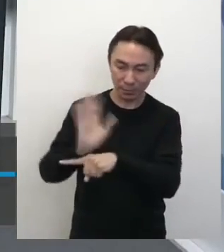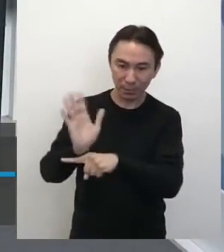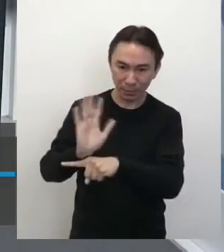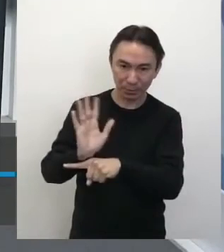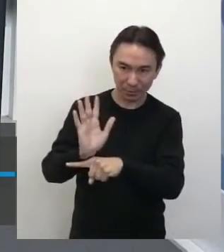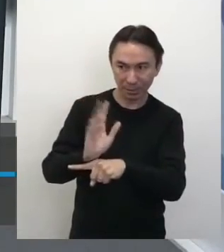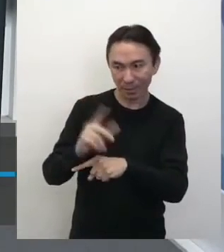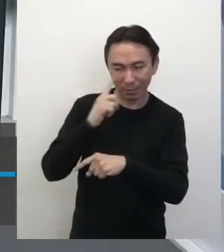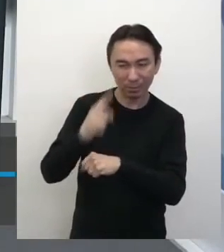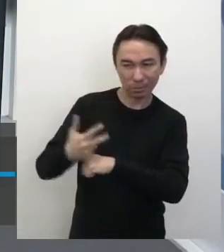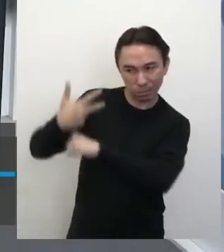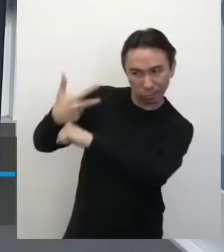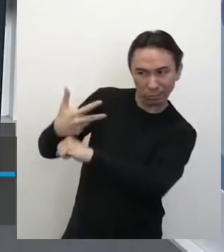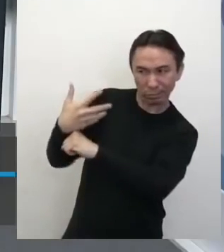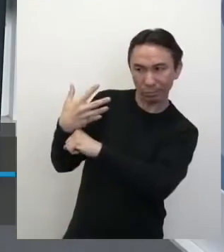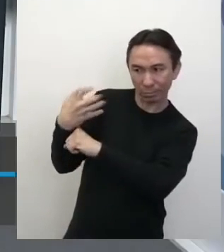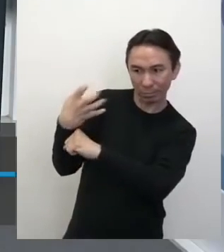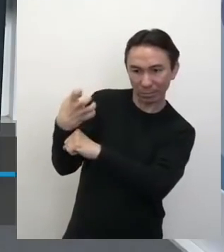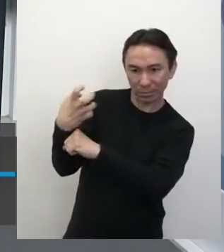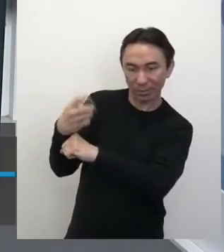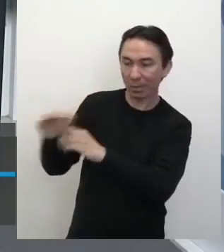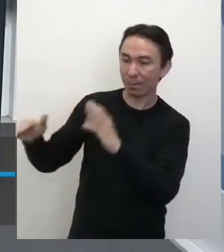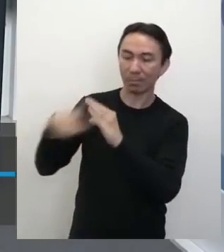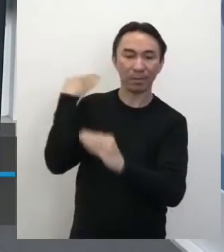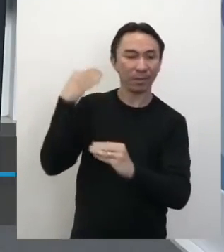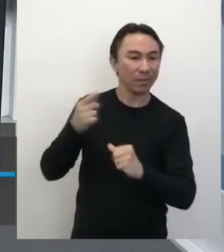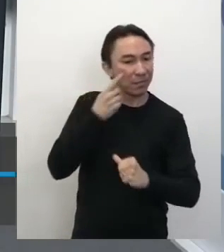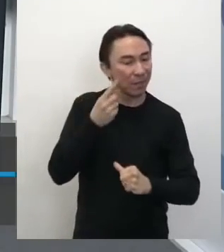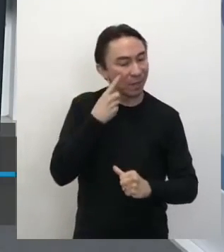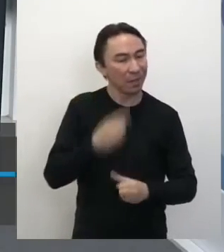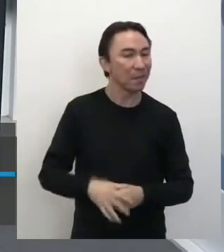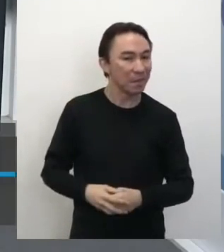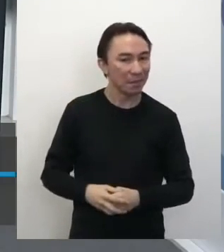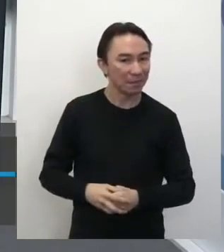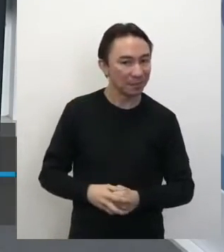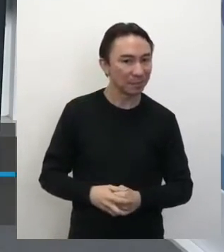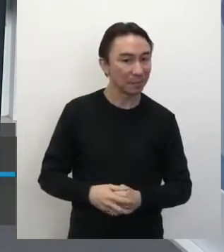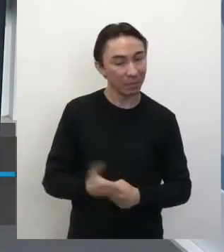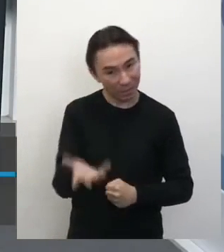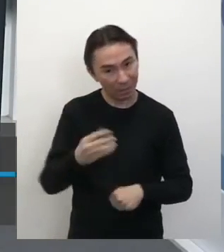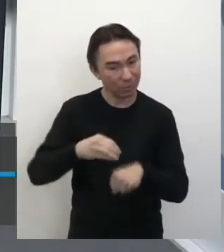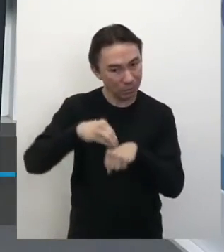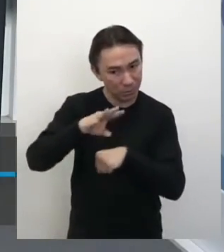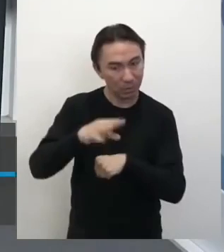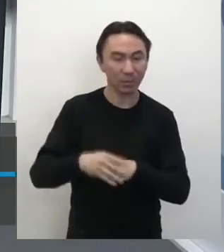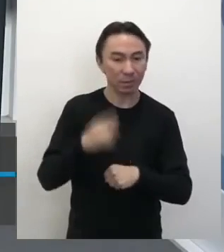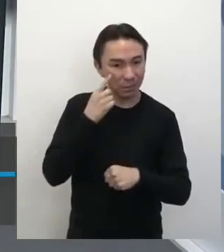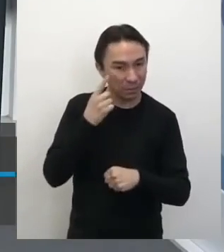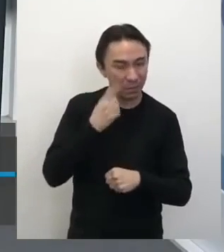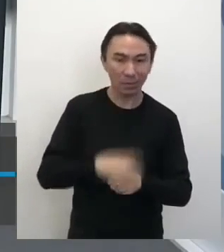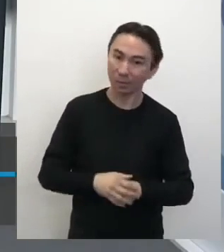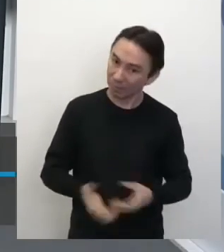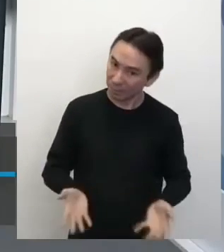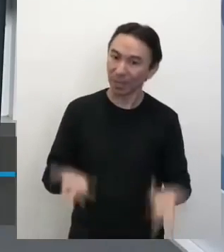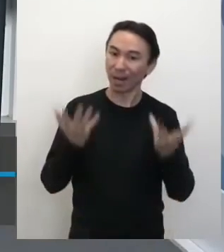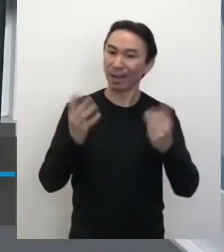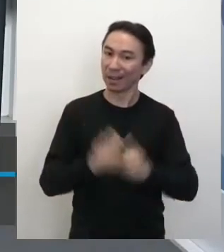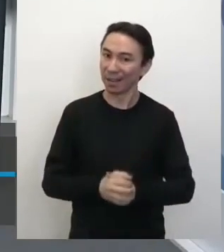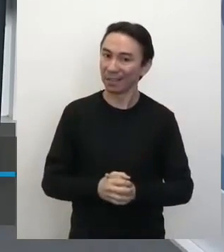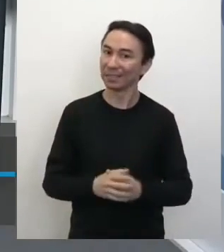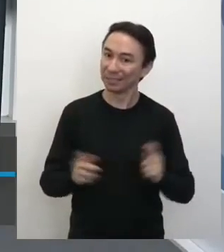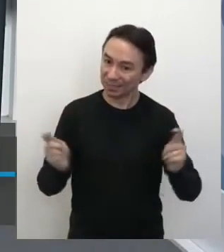mesmo. bacana, né? Não é Professora sempre Kátia. que a gente vê uma coisa assim, né? Isso mesmo. Olha aí, professor, ó, uma dica bacana aí, ó, top, hein? Bom, vamos